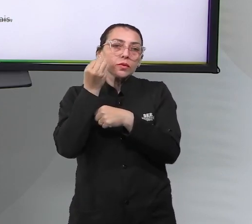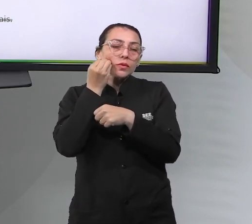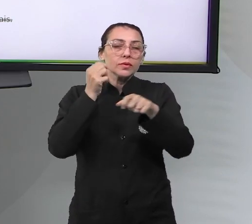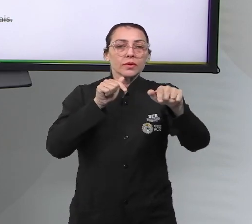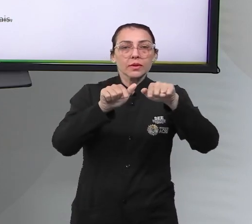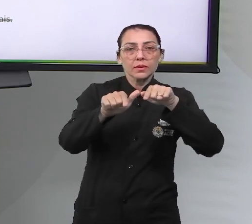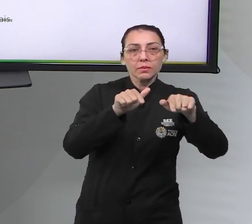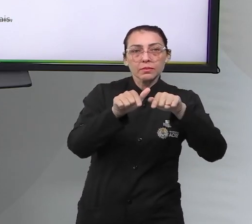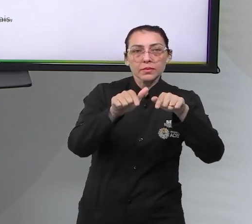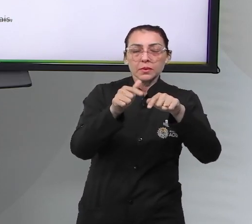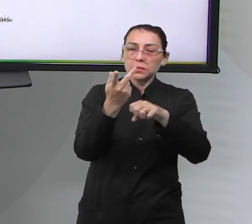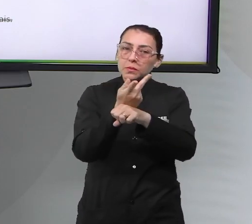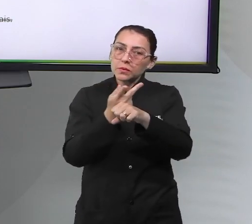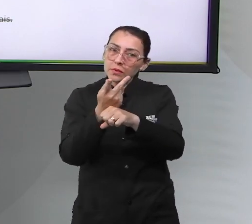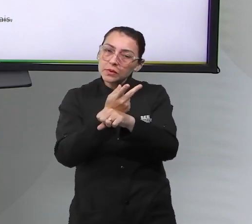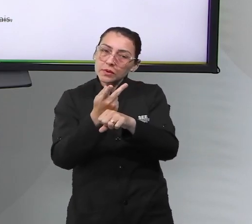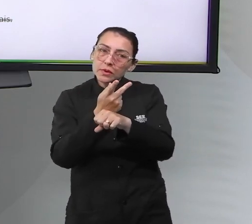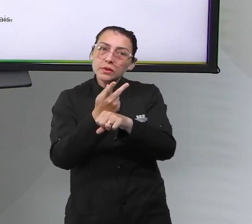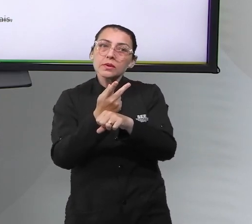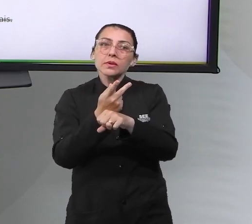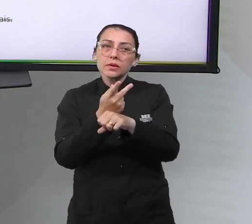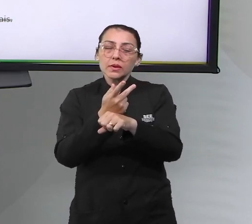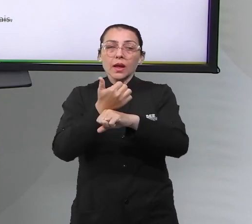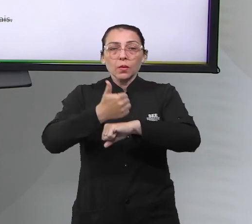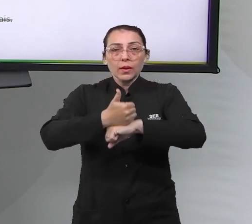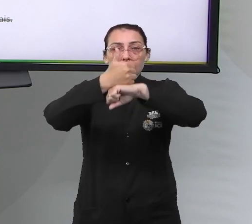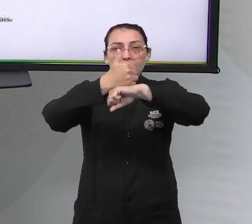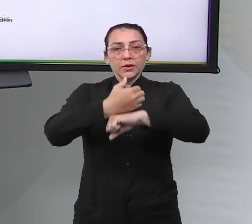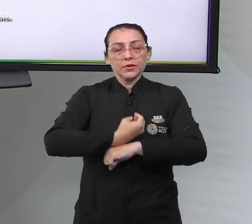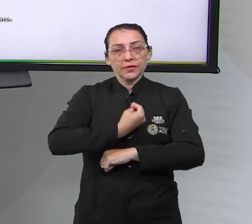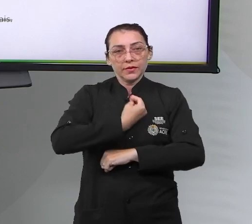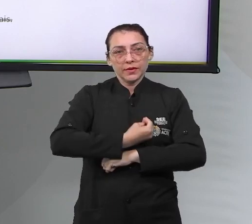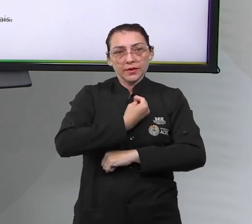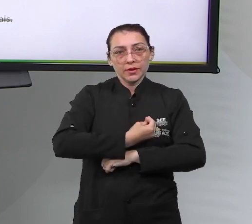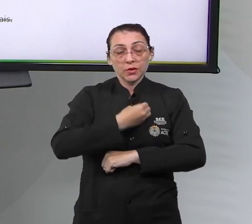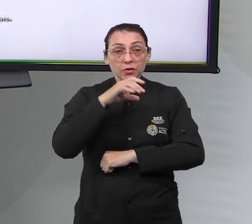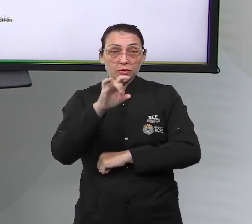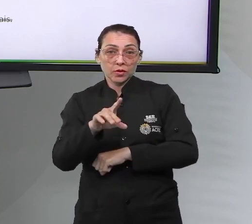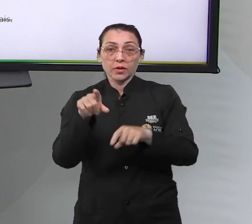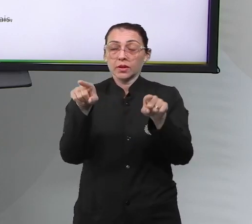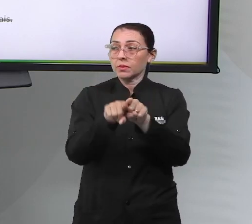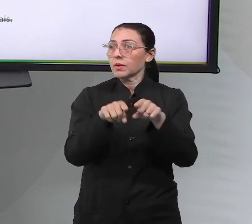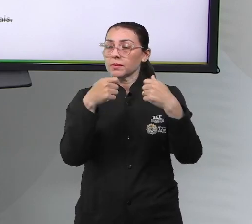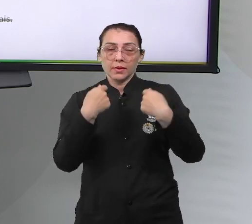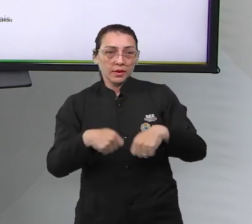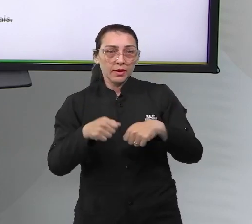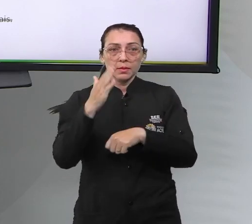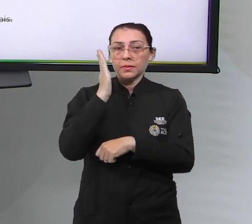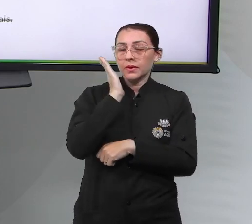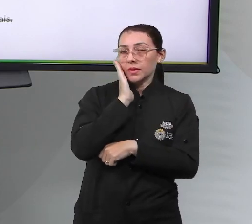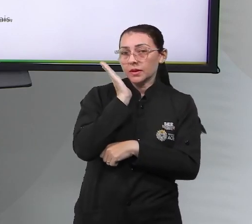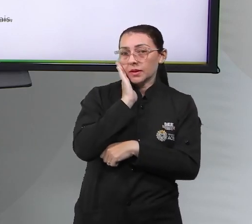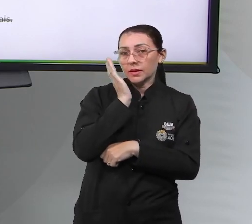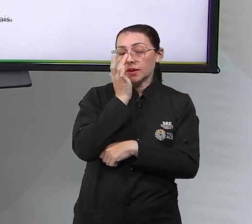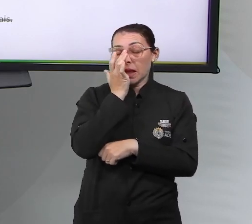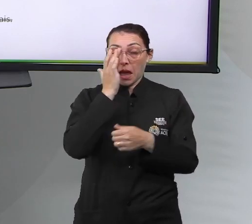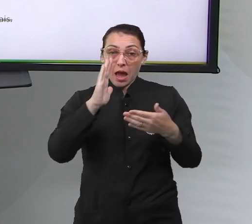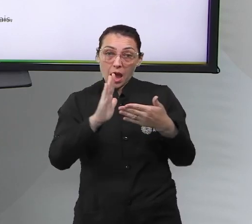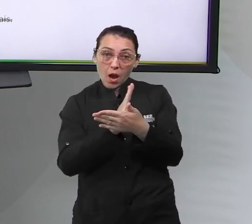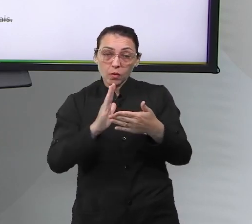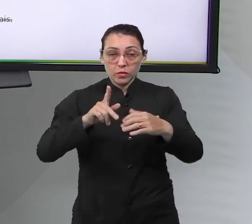de trabalho, buscando justamente a sua qualidade de vida. Só que nós também precisamos compreender que